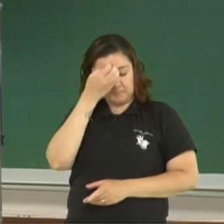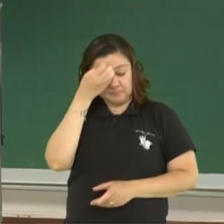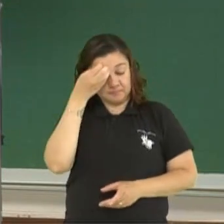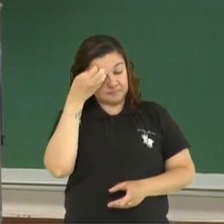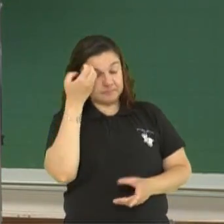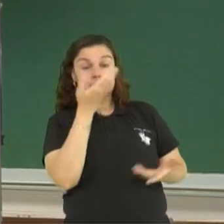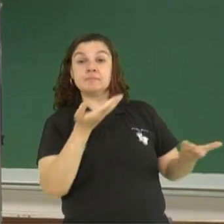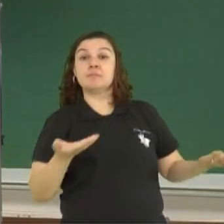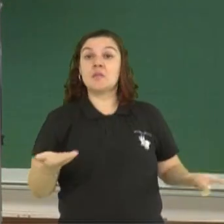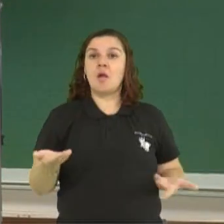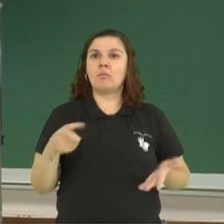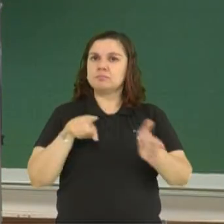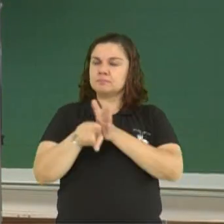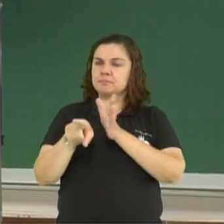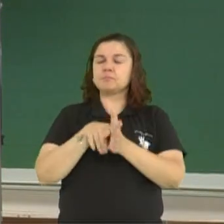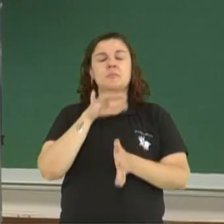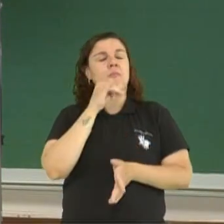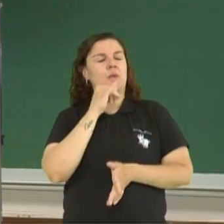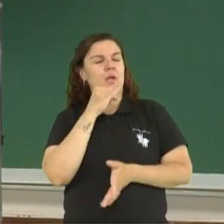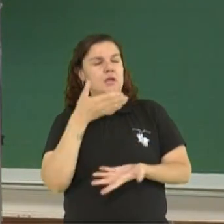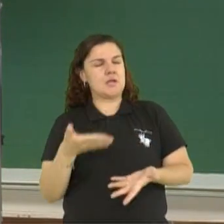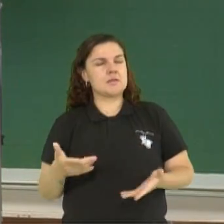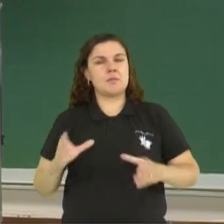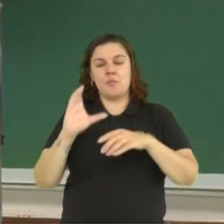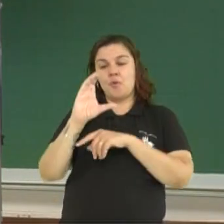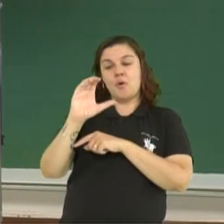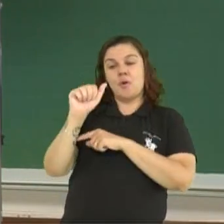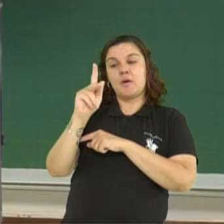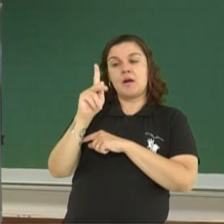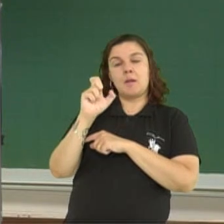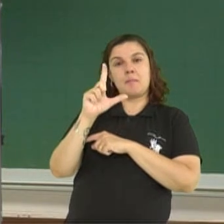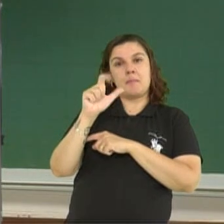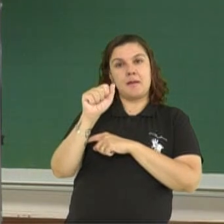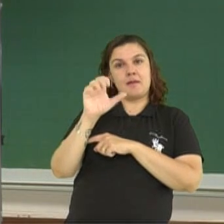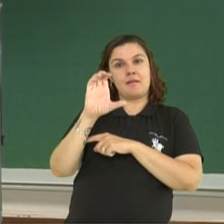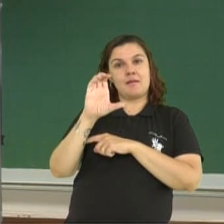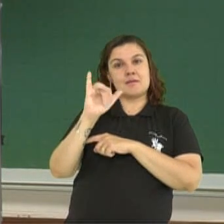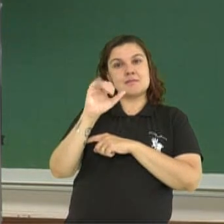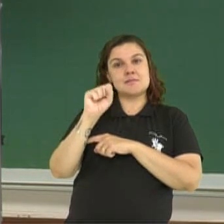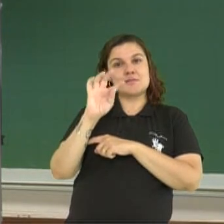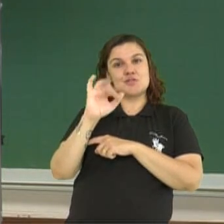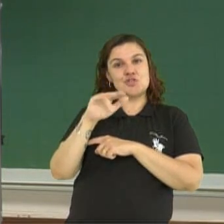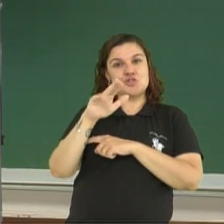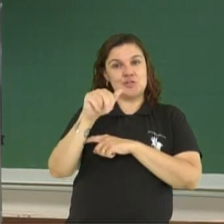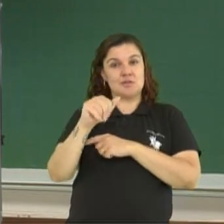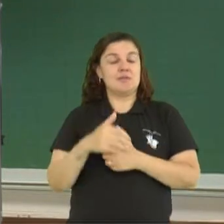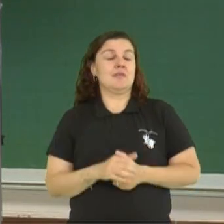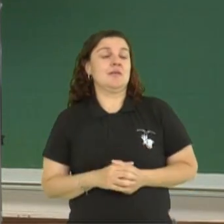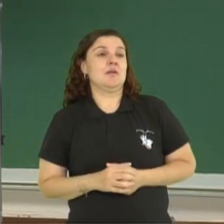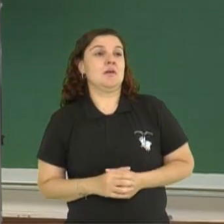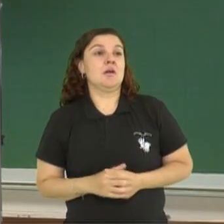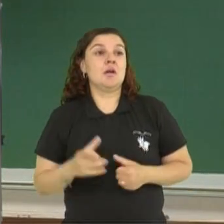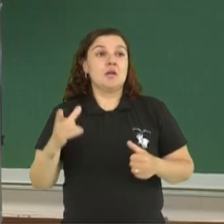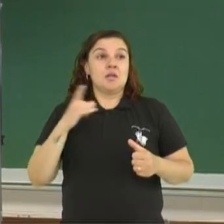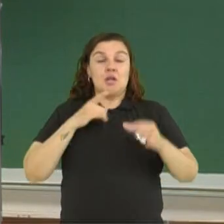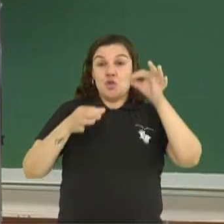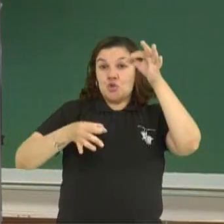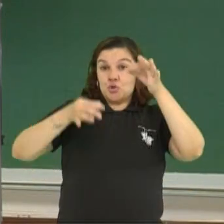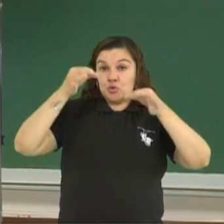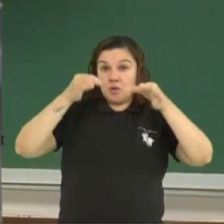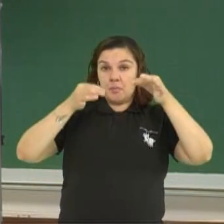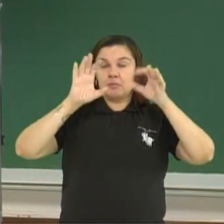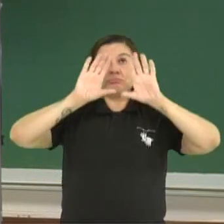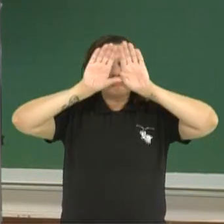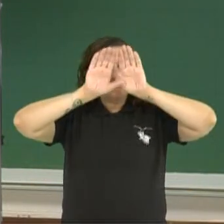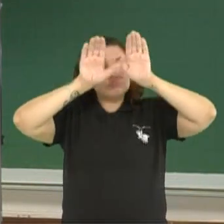ela está questionando. Um exemplo, Capela Sistina. Nós temos ali o Grande Julgamento, uma das partes da